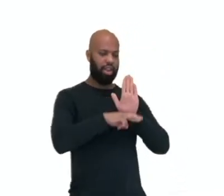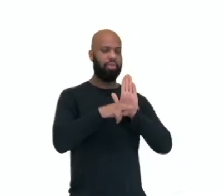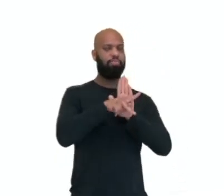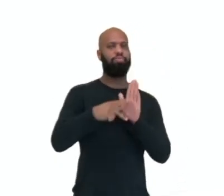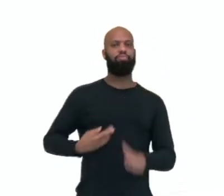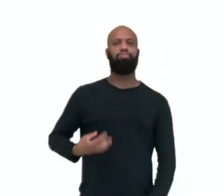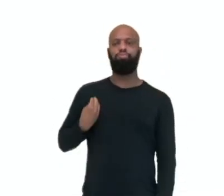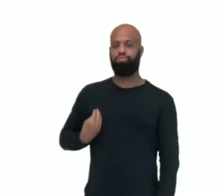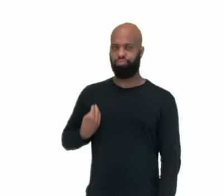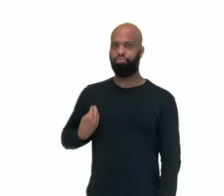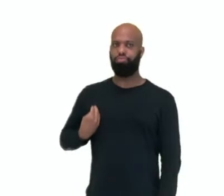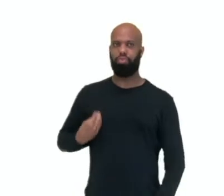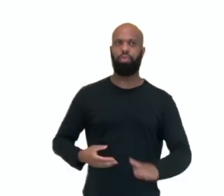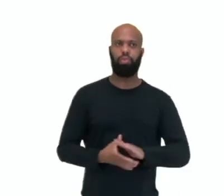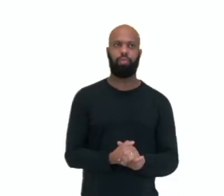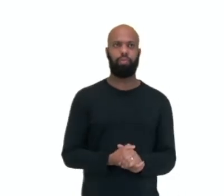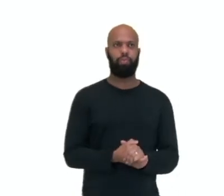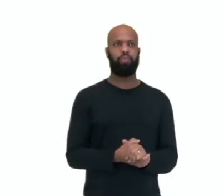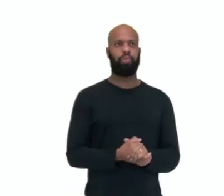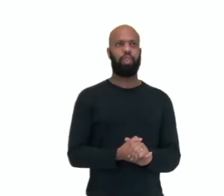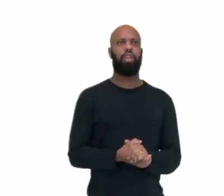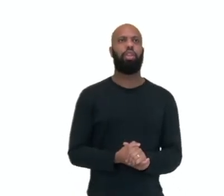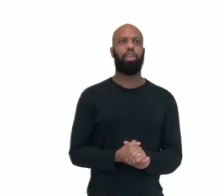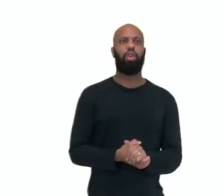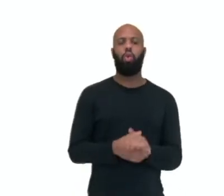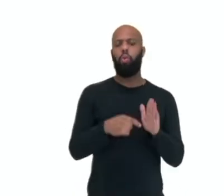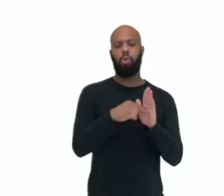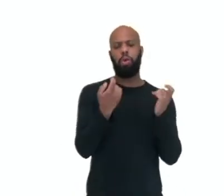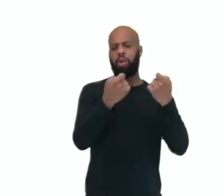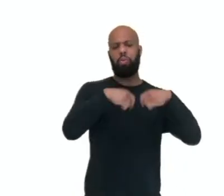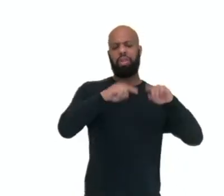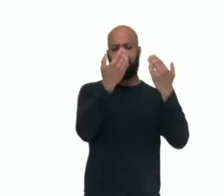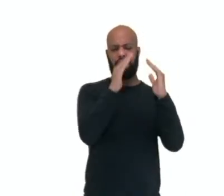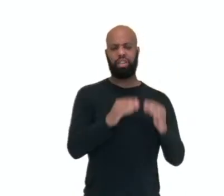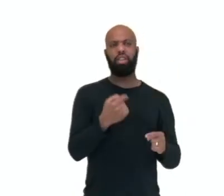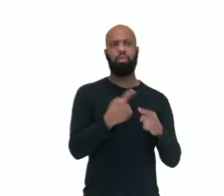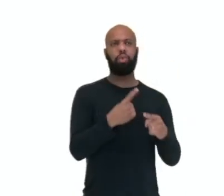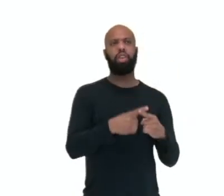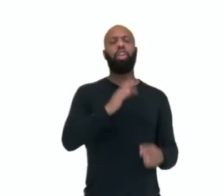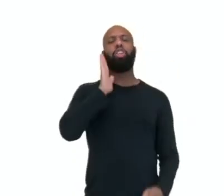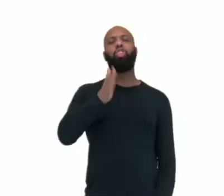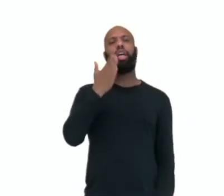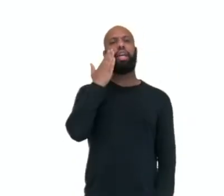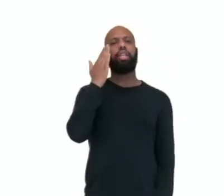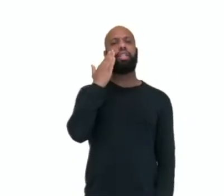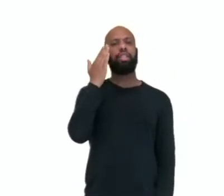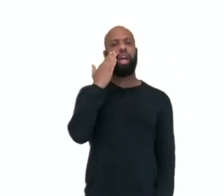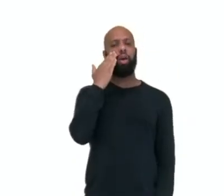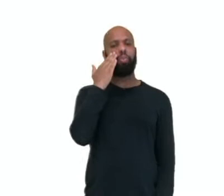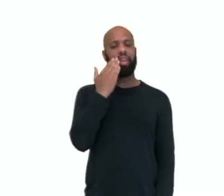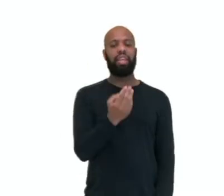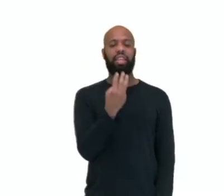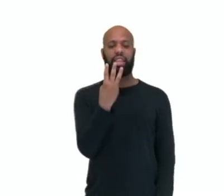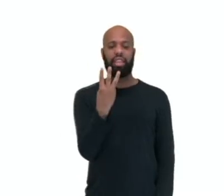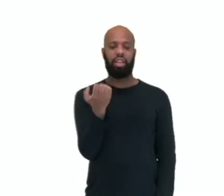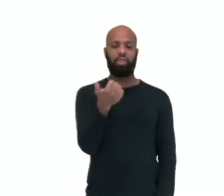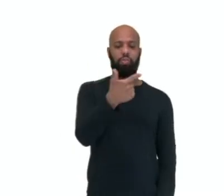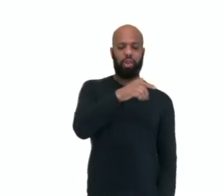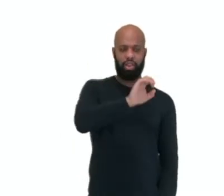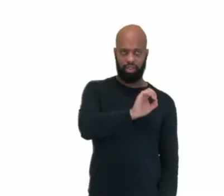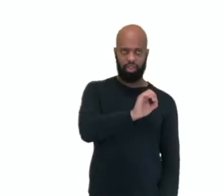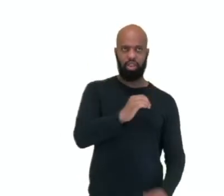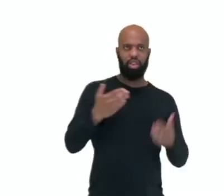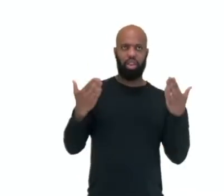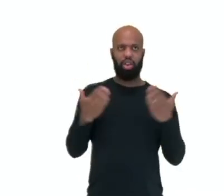existência. Aqui não preciso analisar, porque o meu logaritmo já está maior do que zero. Preciso analisar este